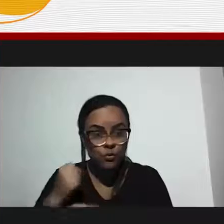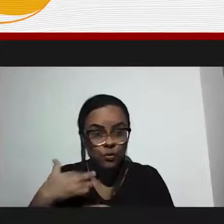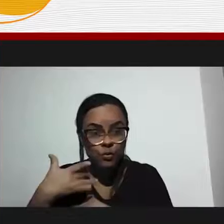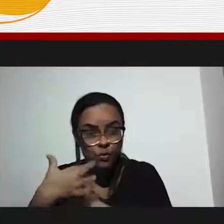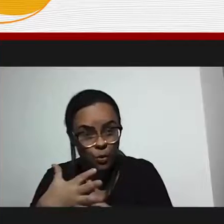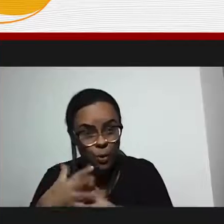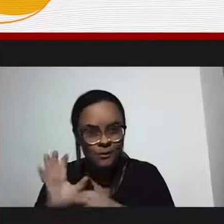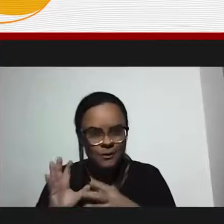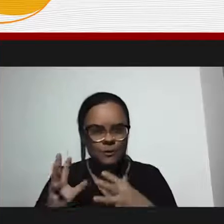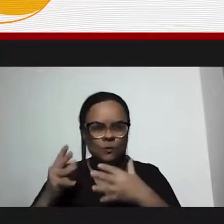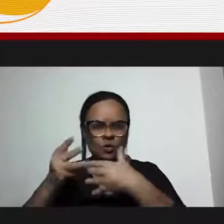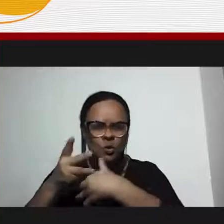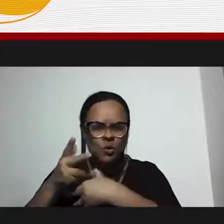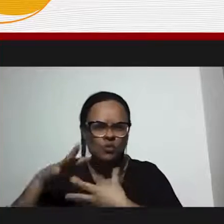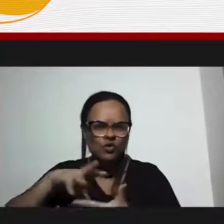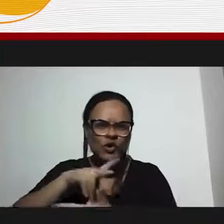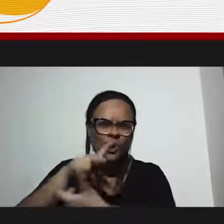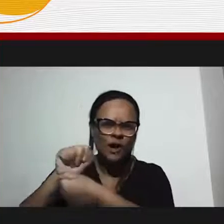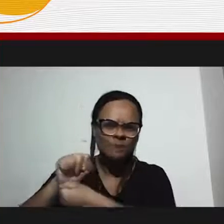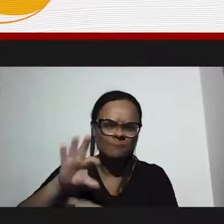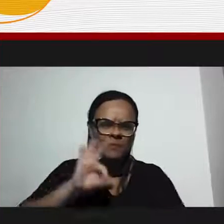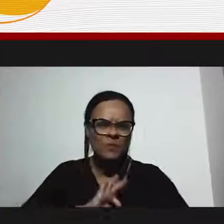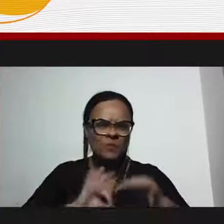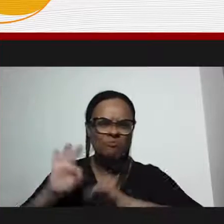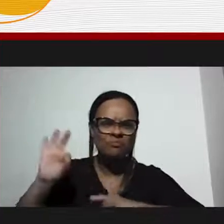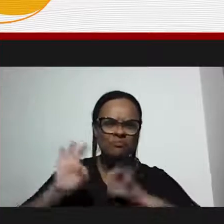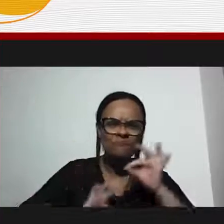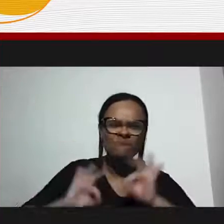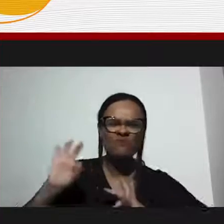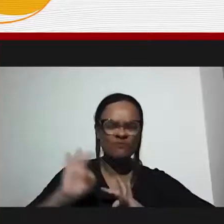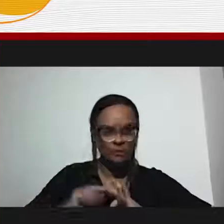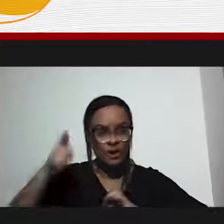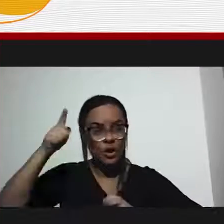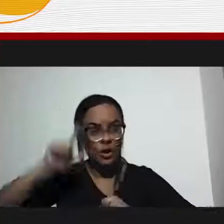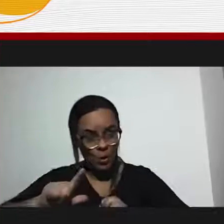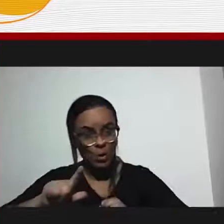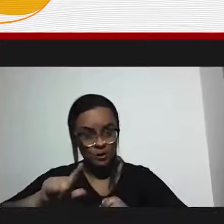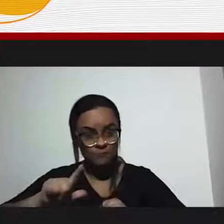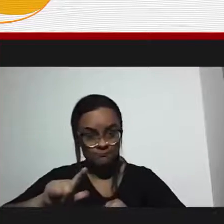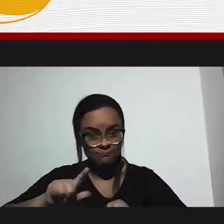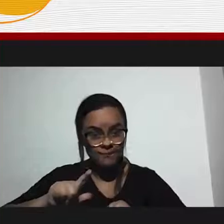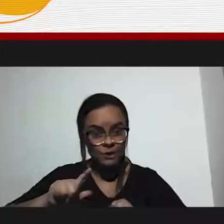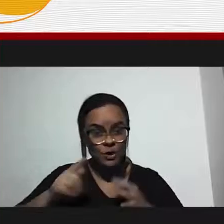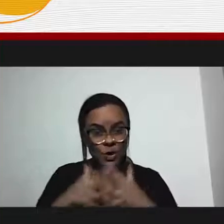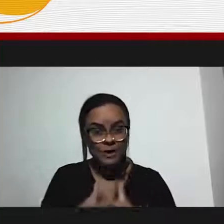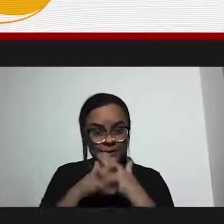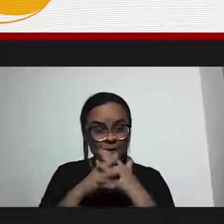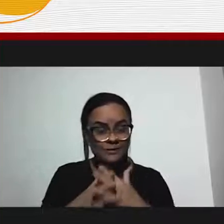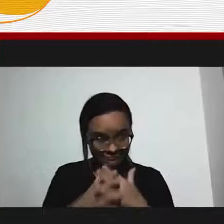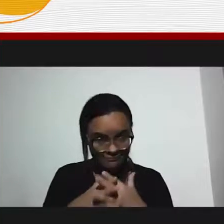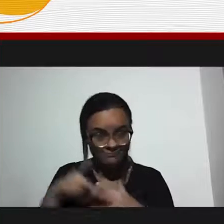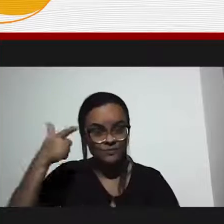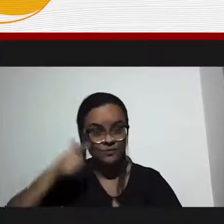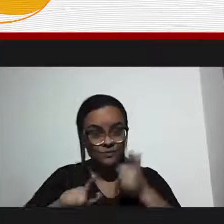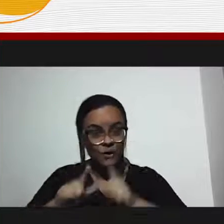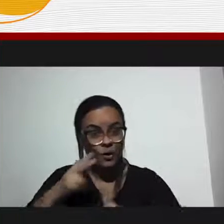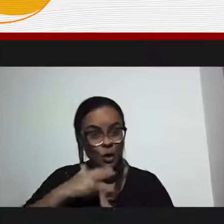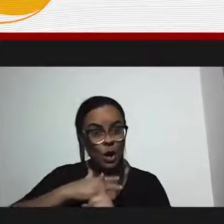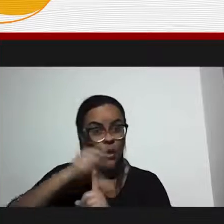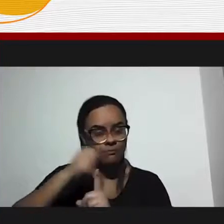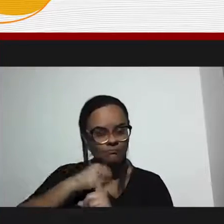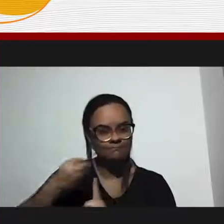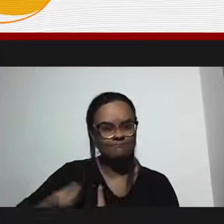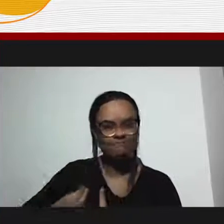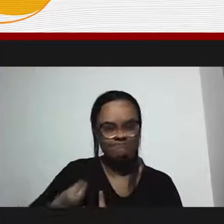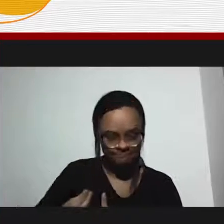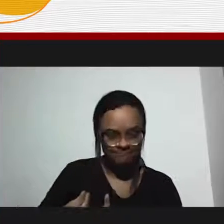e o mundo, conquistando muitas medalhas. Então, se esse cara, com todas essas dificuldades, conseguiu vencer na vida,